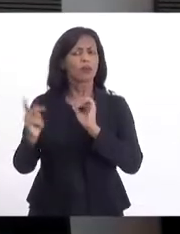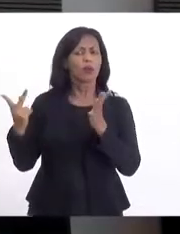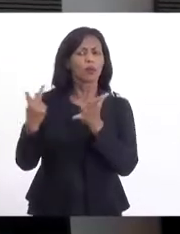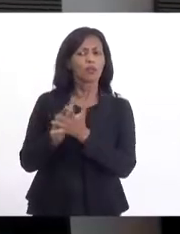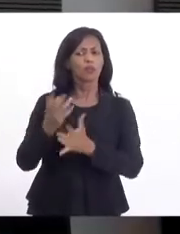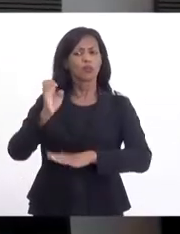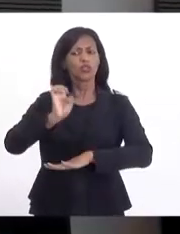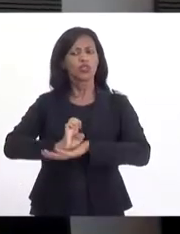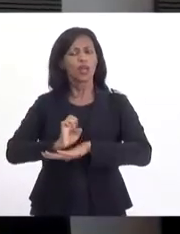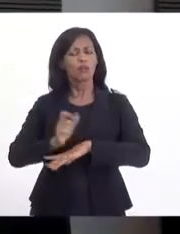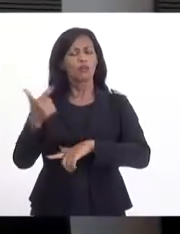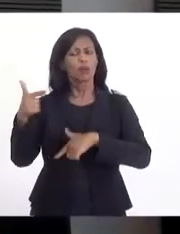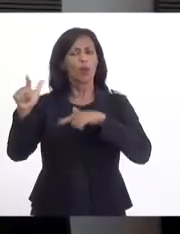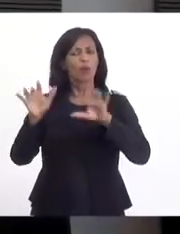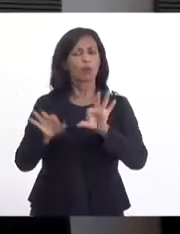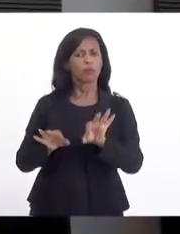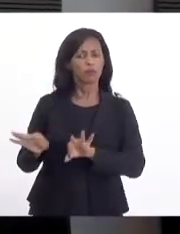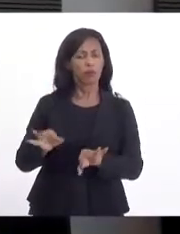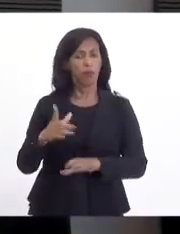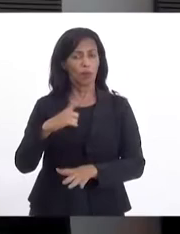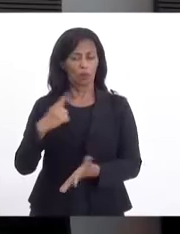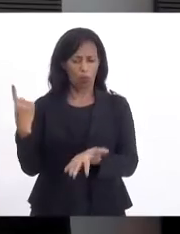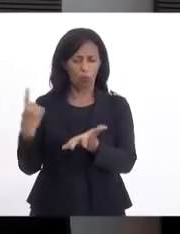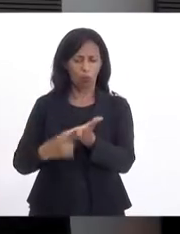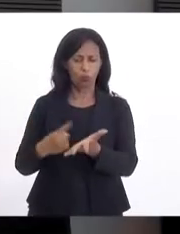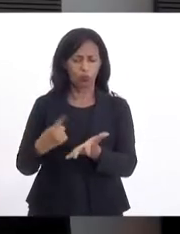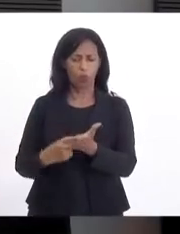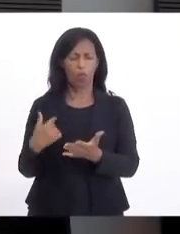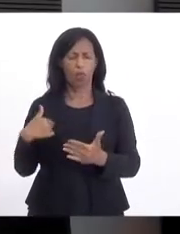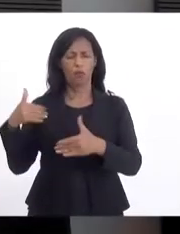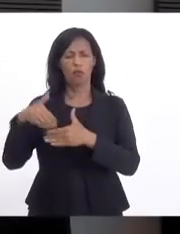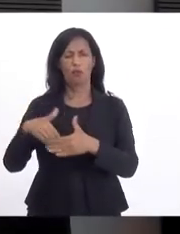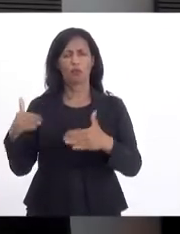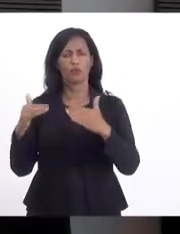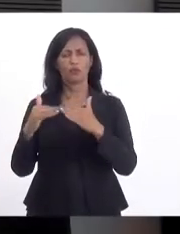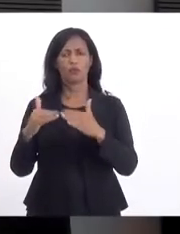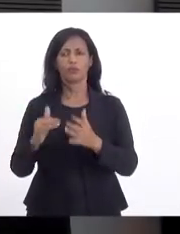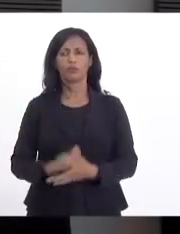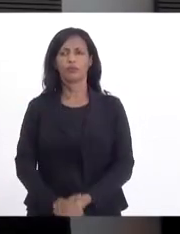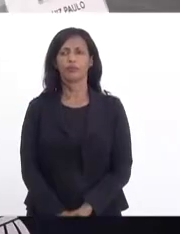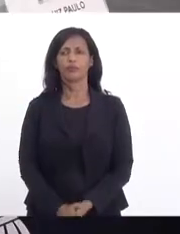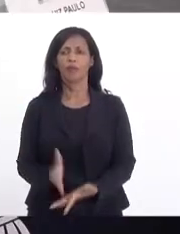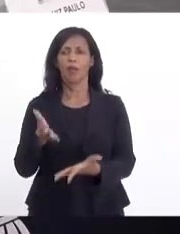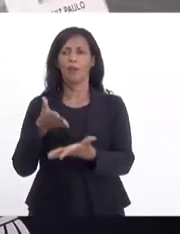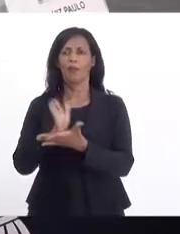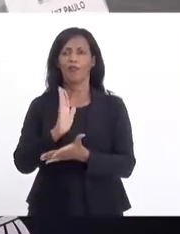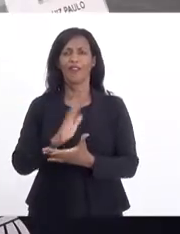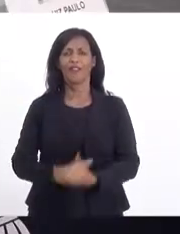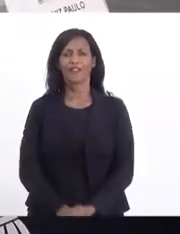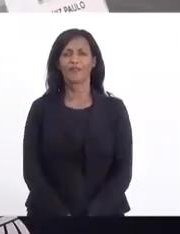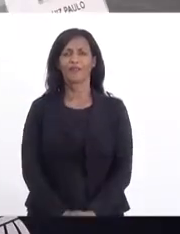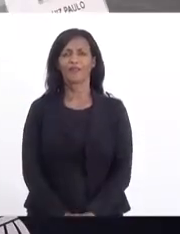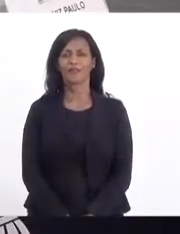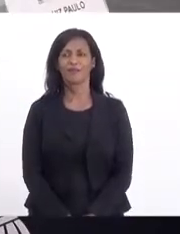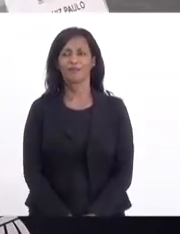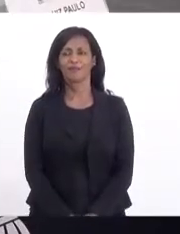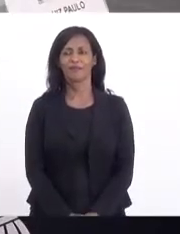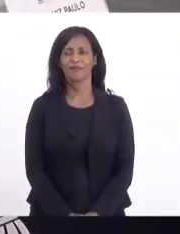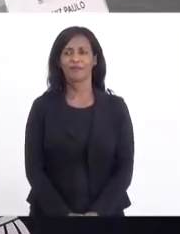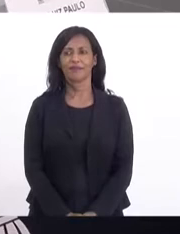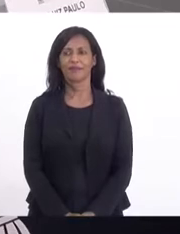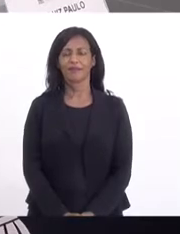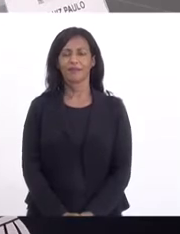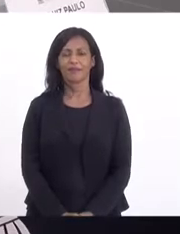Estado de uma outra maneira. Então, eu tenho acordo e voto favorável. Então, aprovado. De minha parte também,